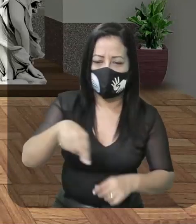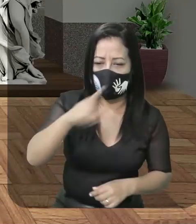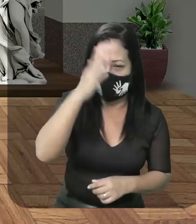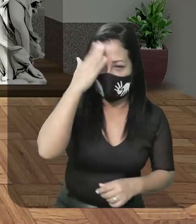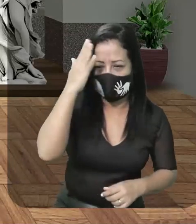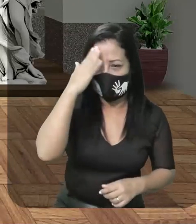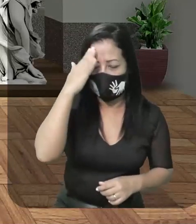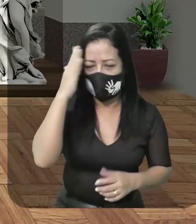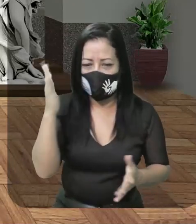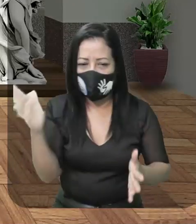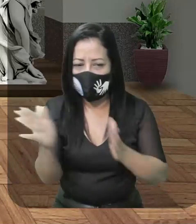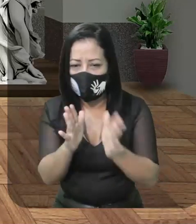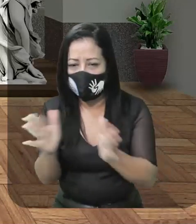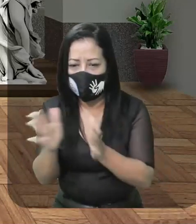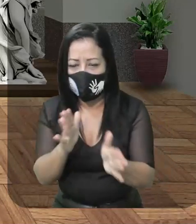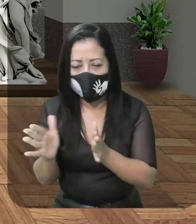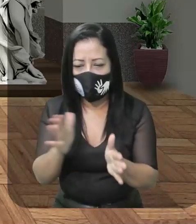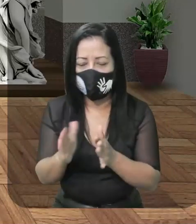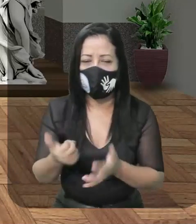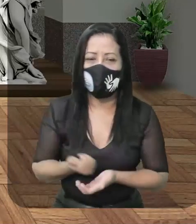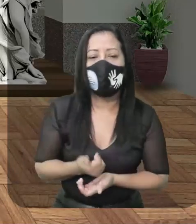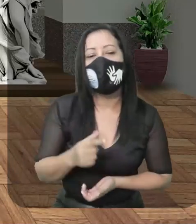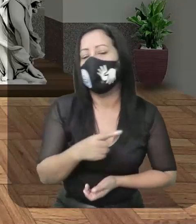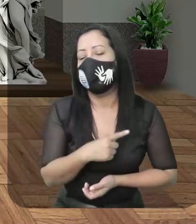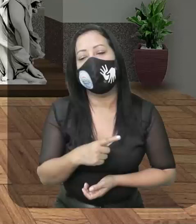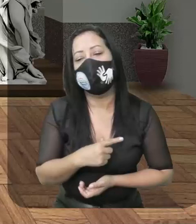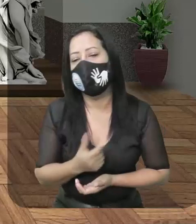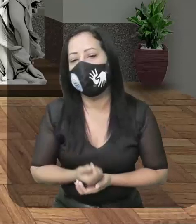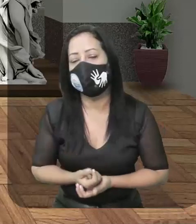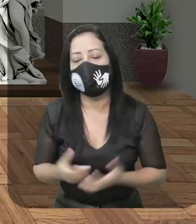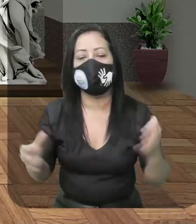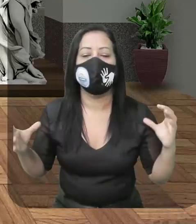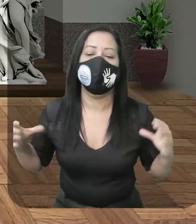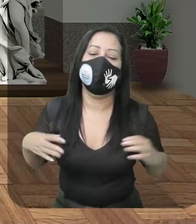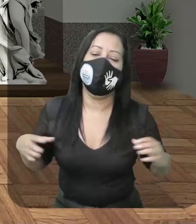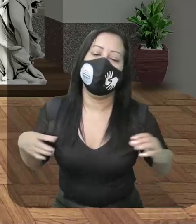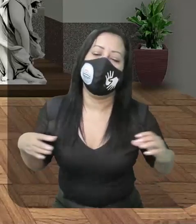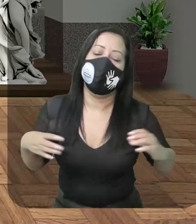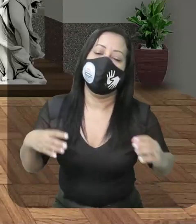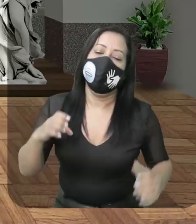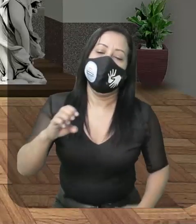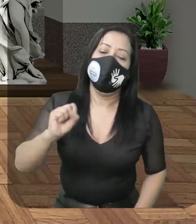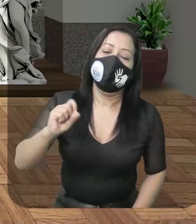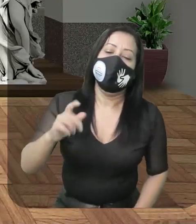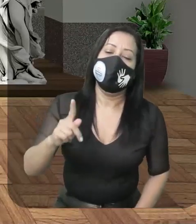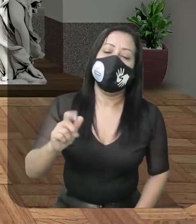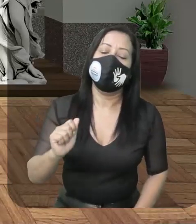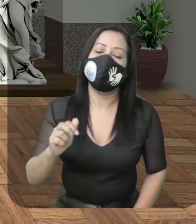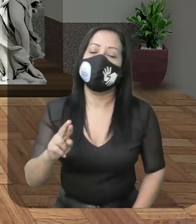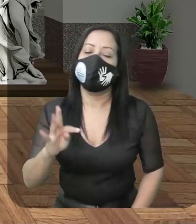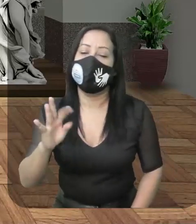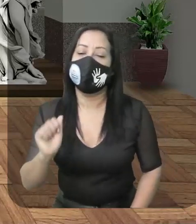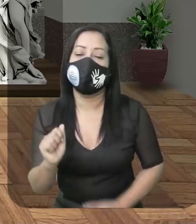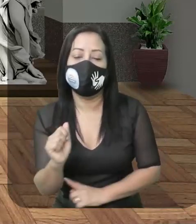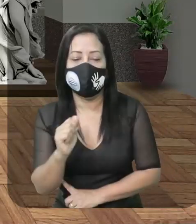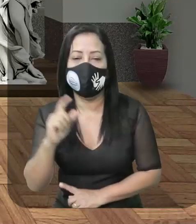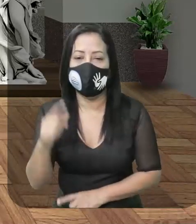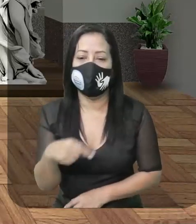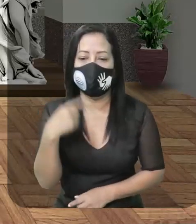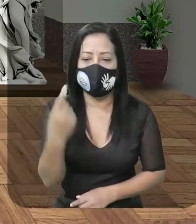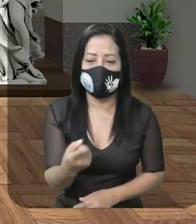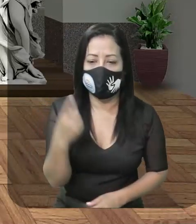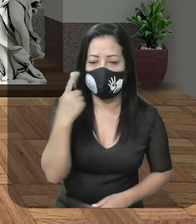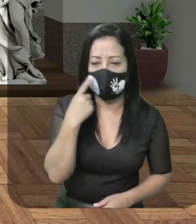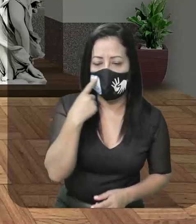período. Aí nós temos ali uma cidade, que é Esparta, que nós falamos. Nós vamos depois, quando a gente olhar a característica